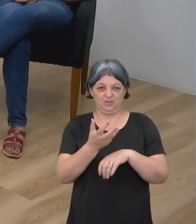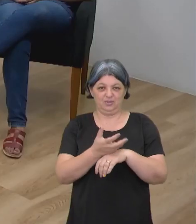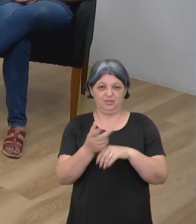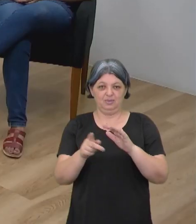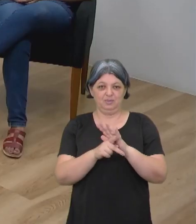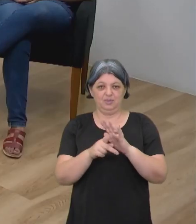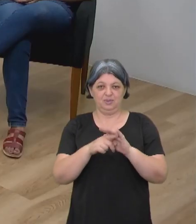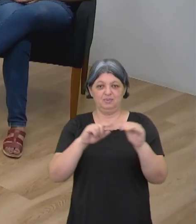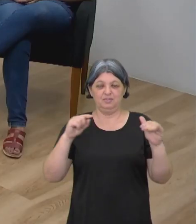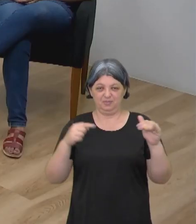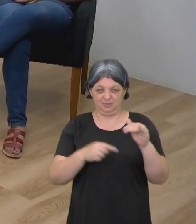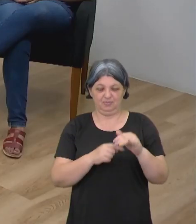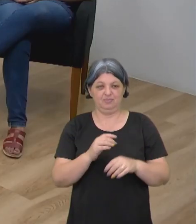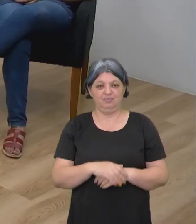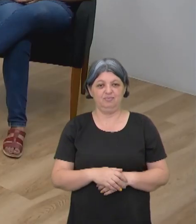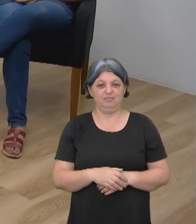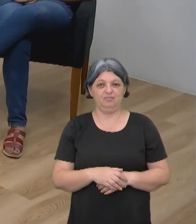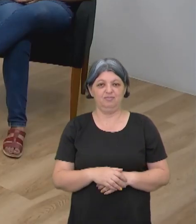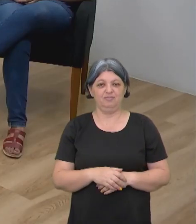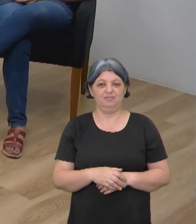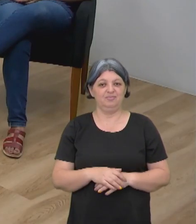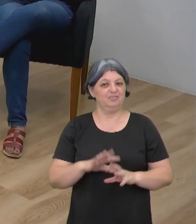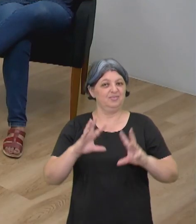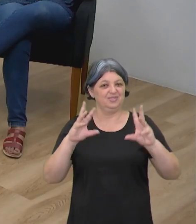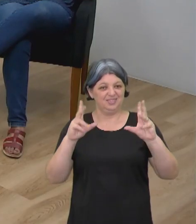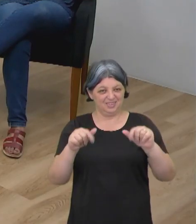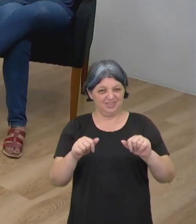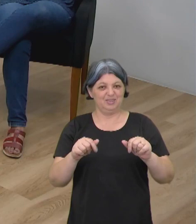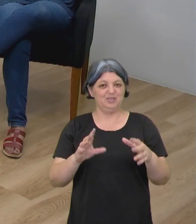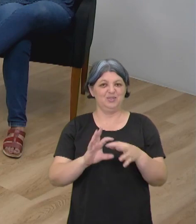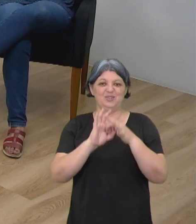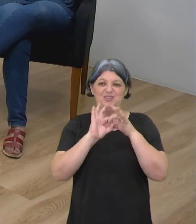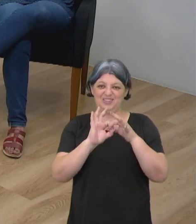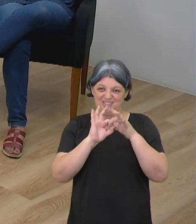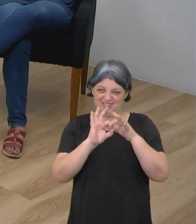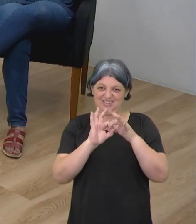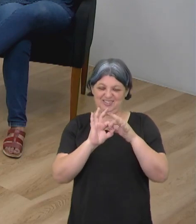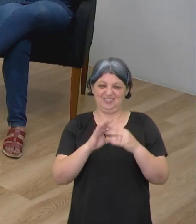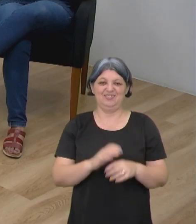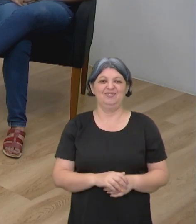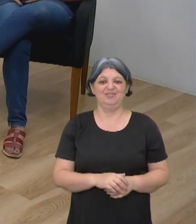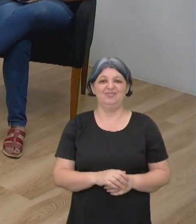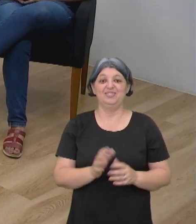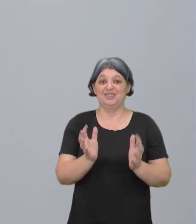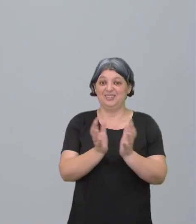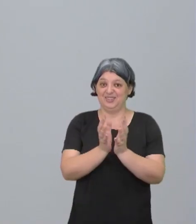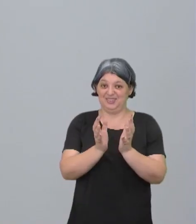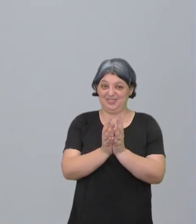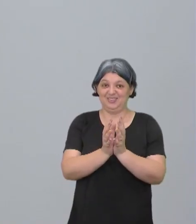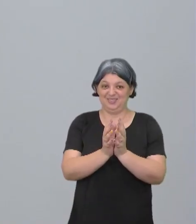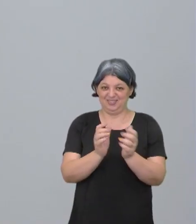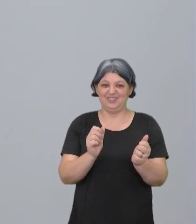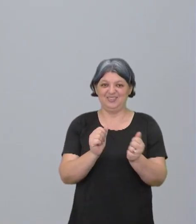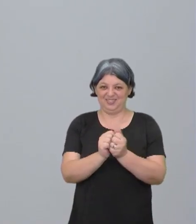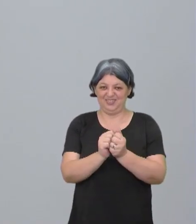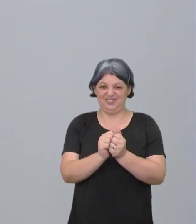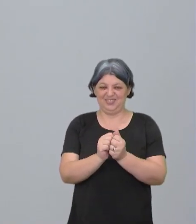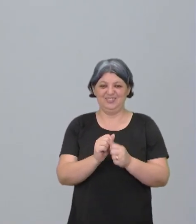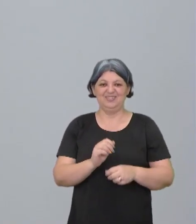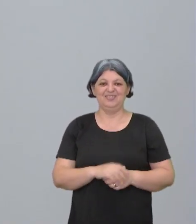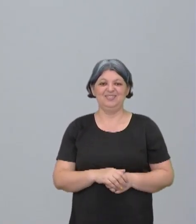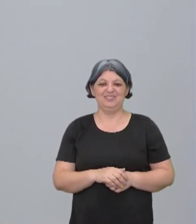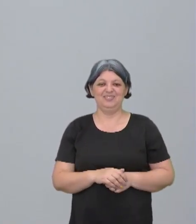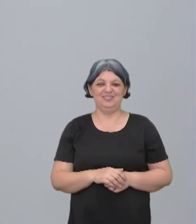aprofundamento, Então tô aqui, olha só, todo mundo reunido. A galerinha em peso tá aqui do nosso